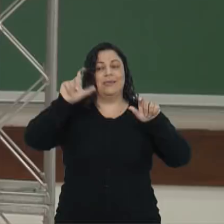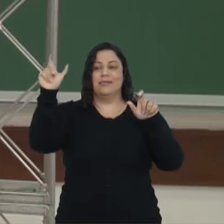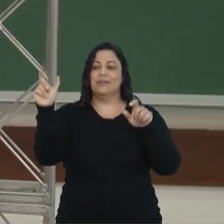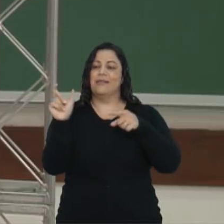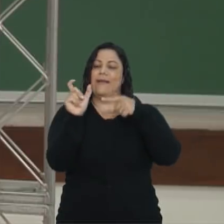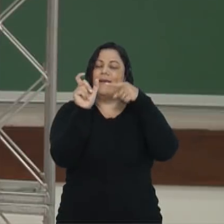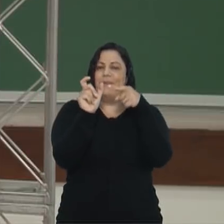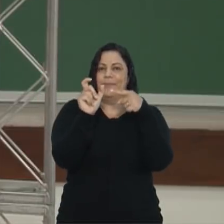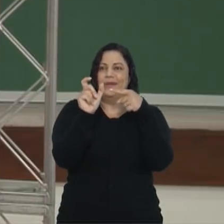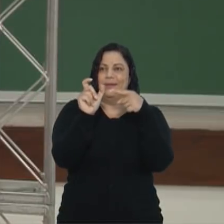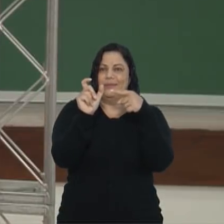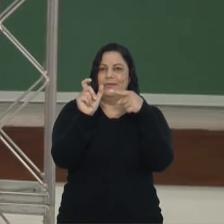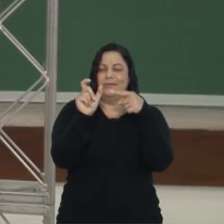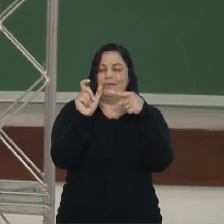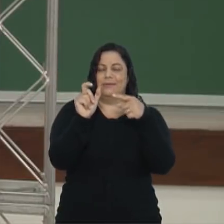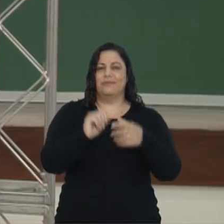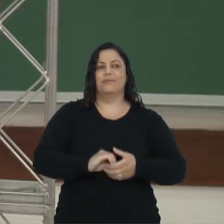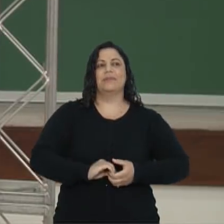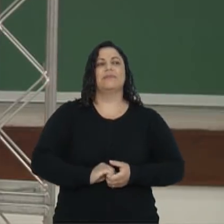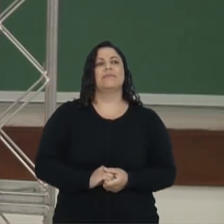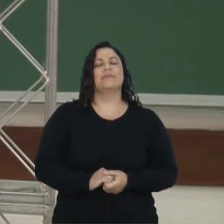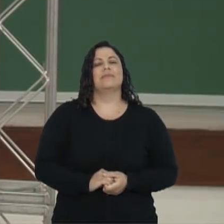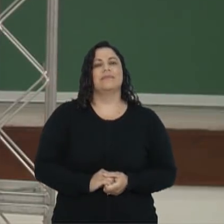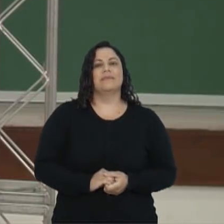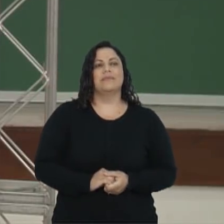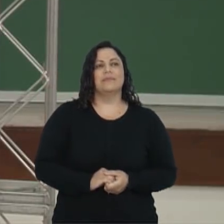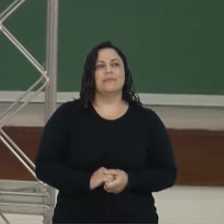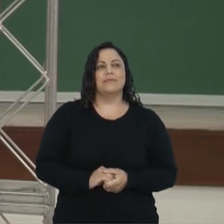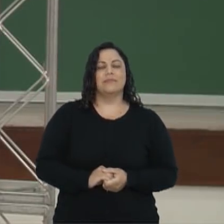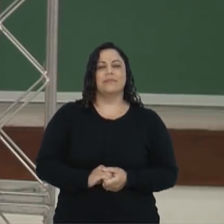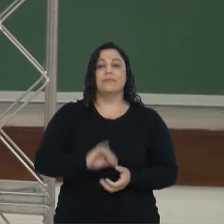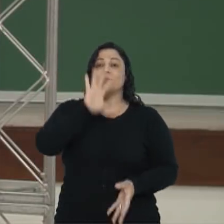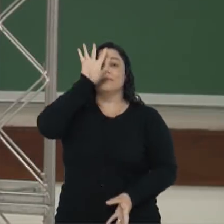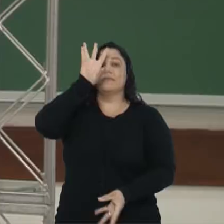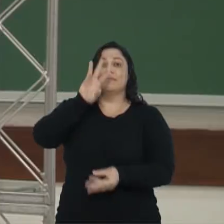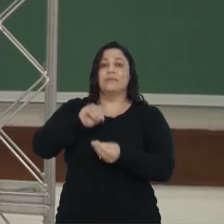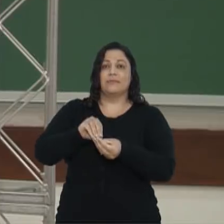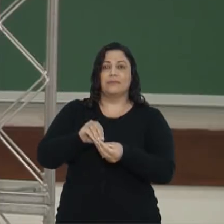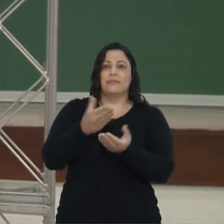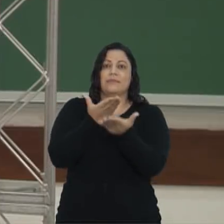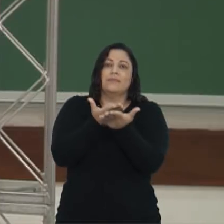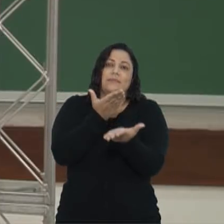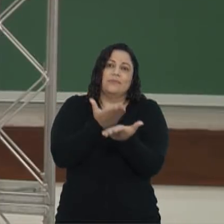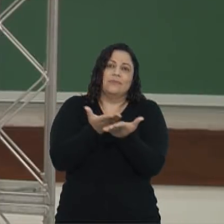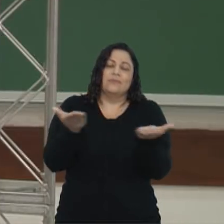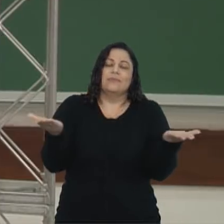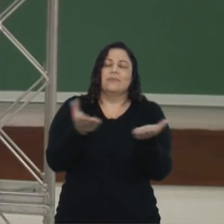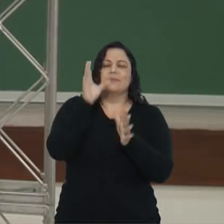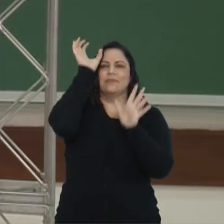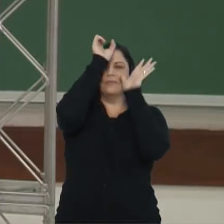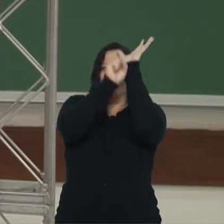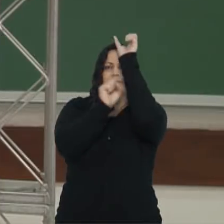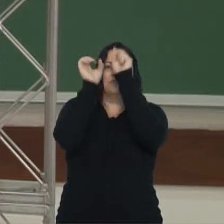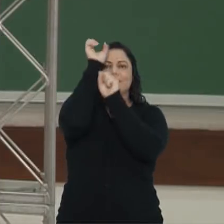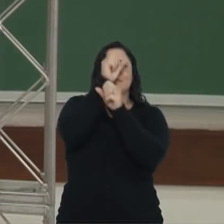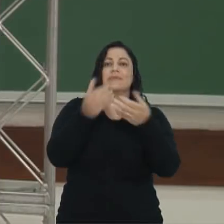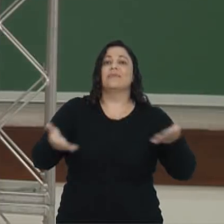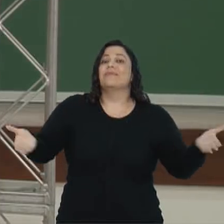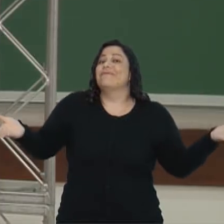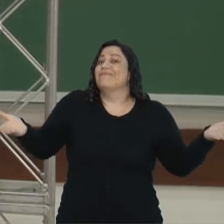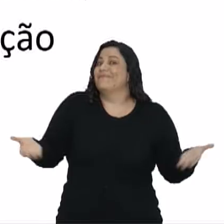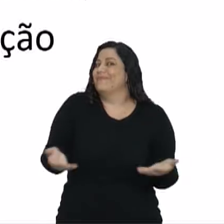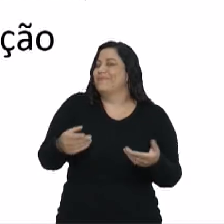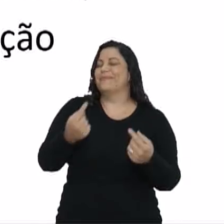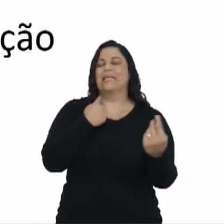regência está de acordo com a norma culta, tá certo? A gente fecha a nossa aula. O que a gente aprendeu hoje, pessoal? Nós